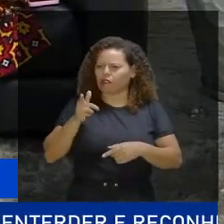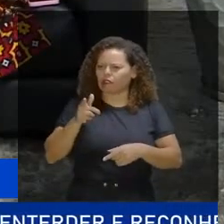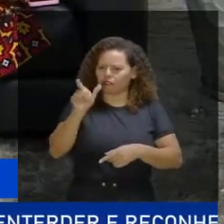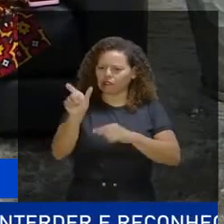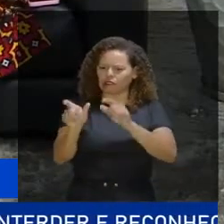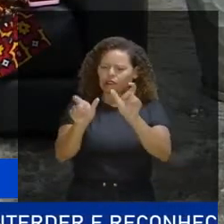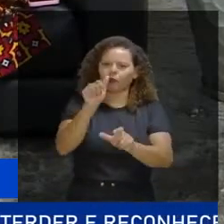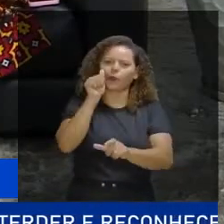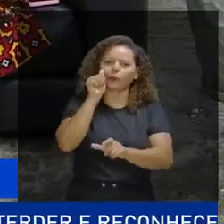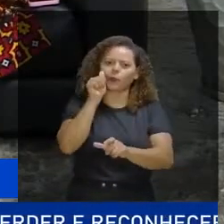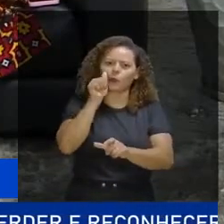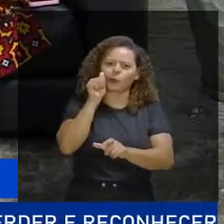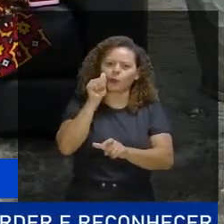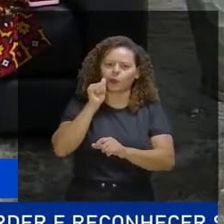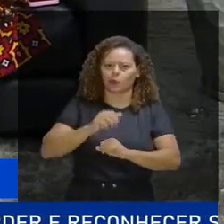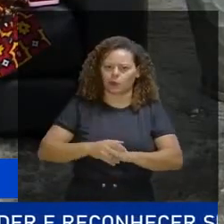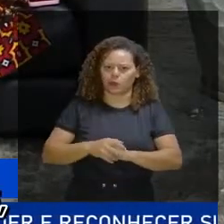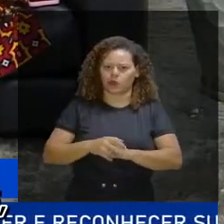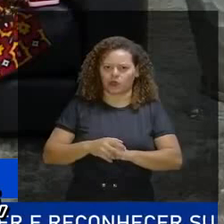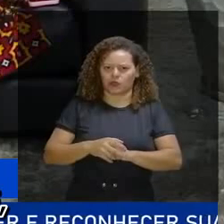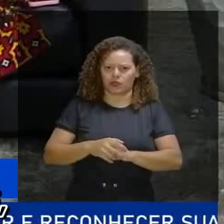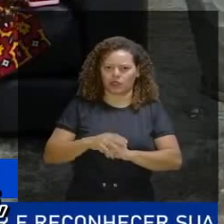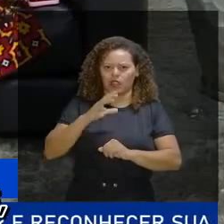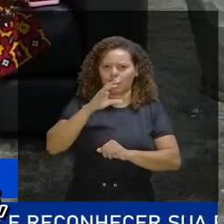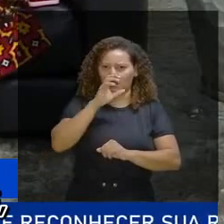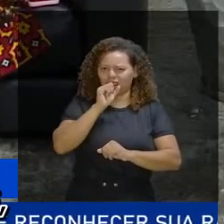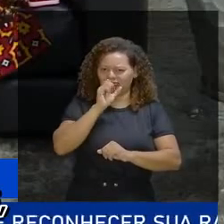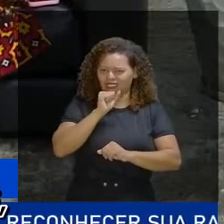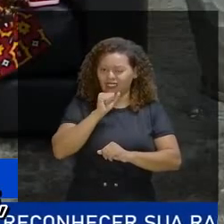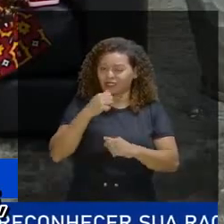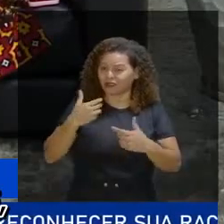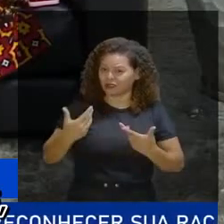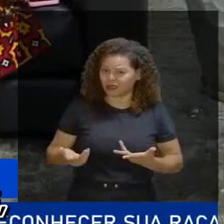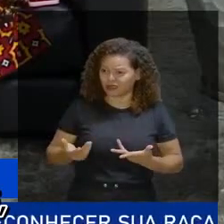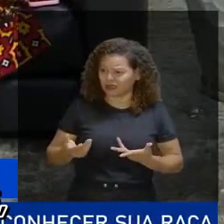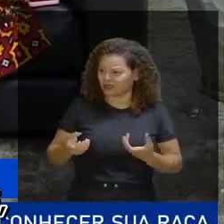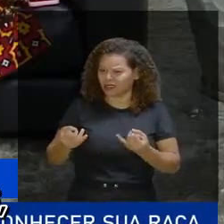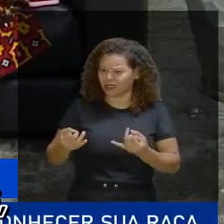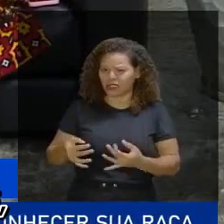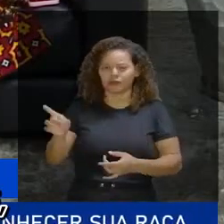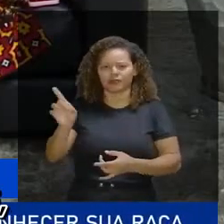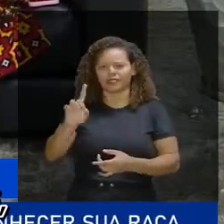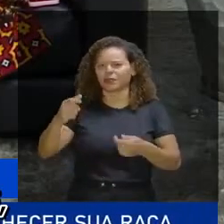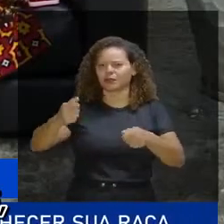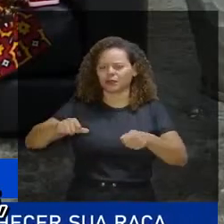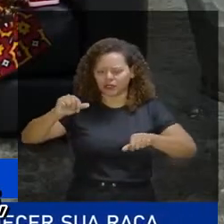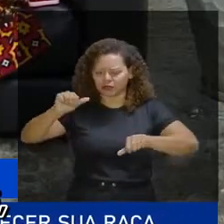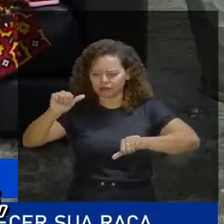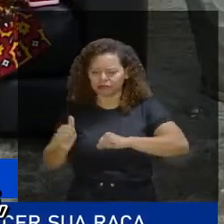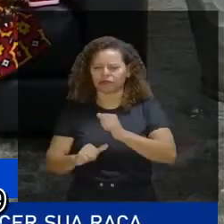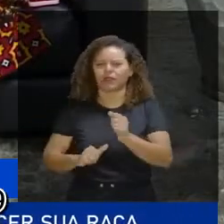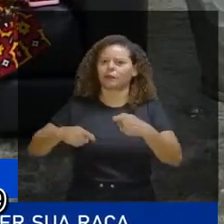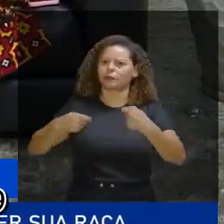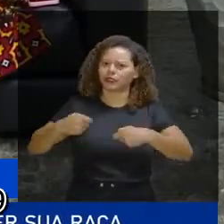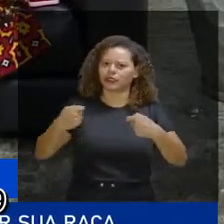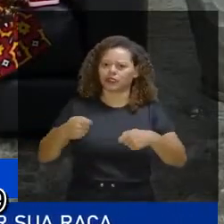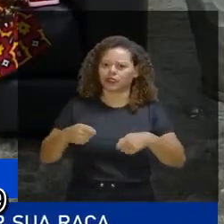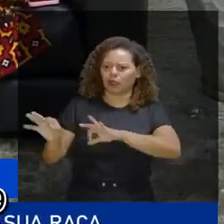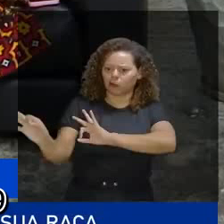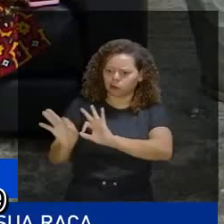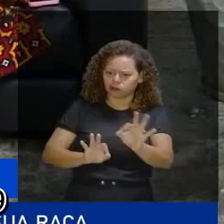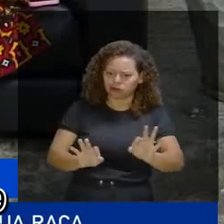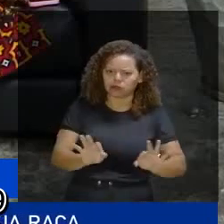Nós temos que chamar a atenção a isso. Os partidos políticos, pela resolução do TSE, eles foram